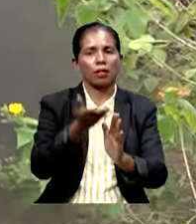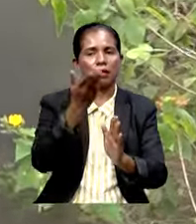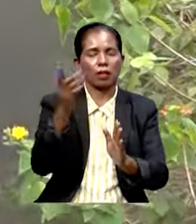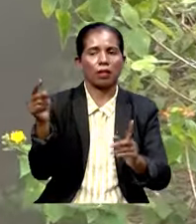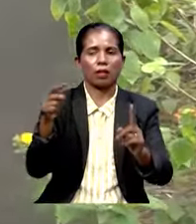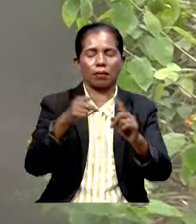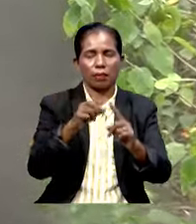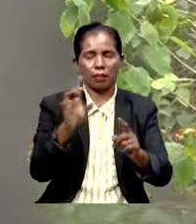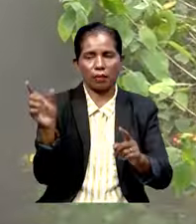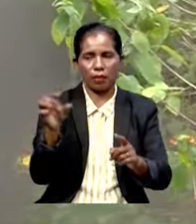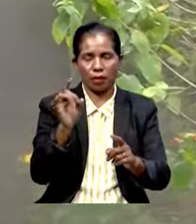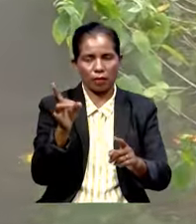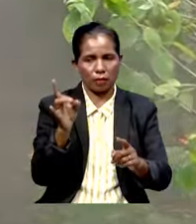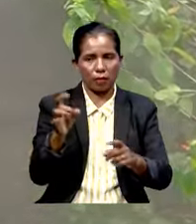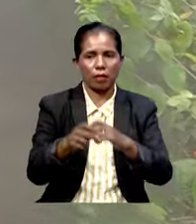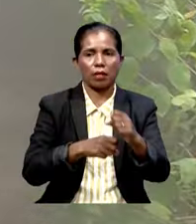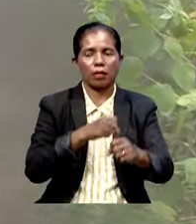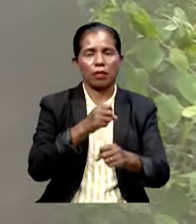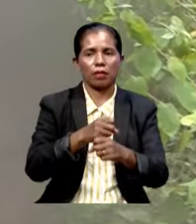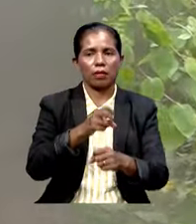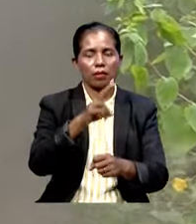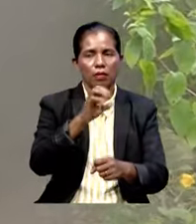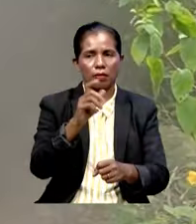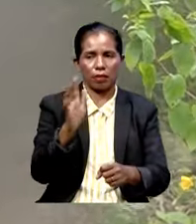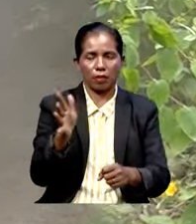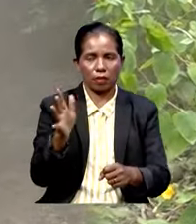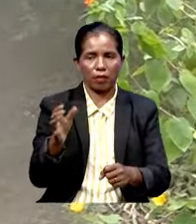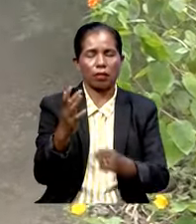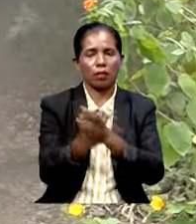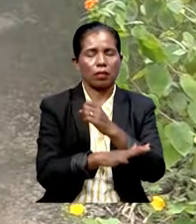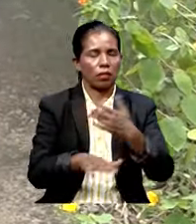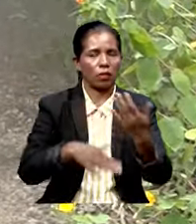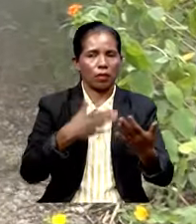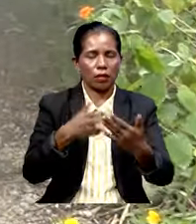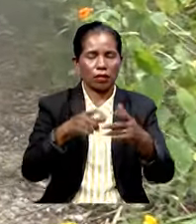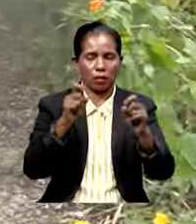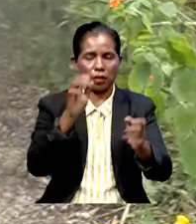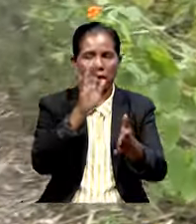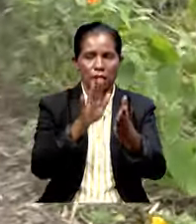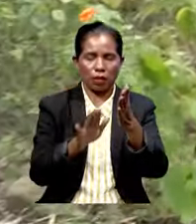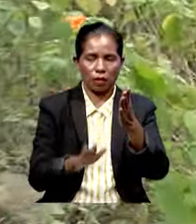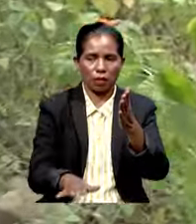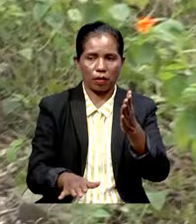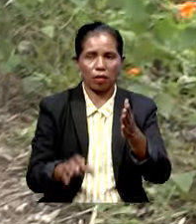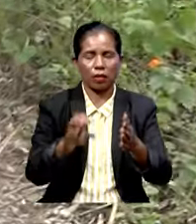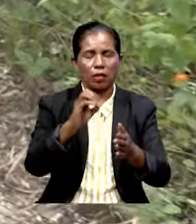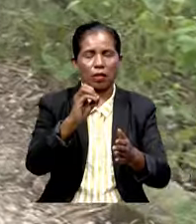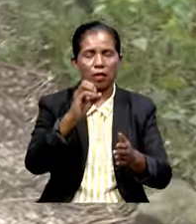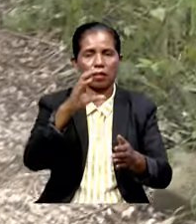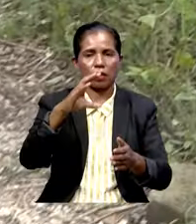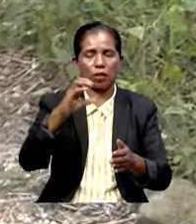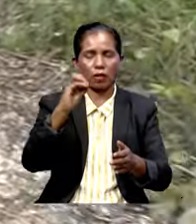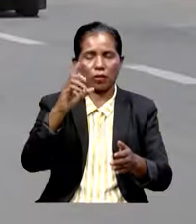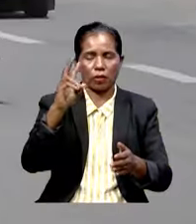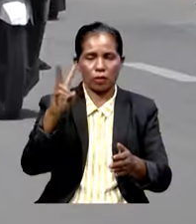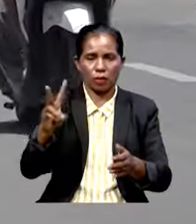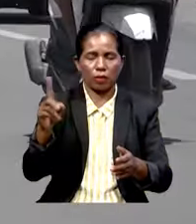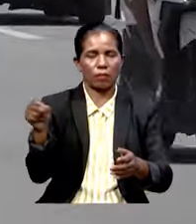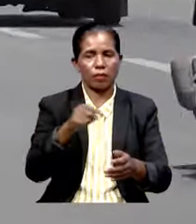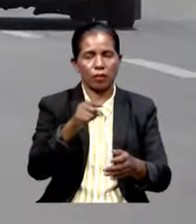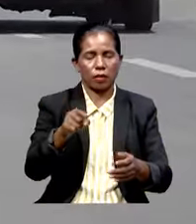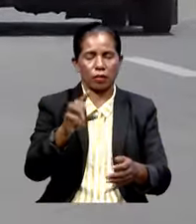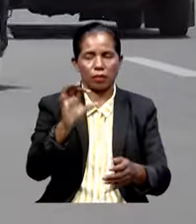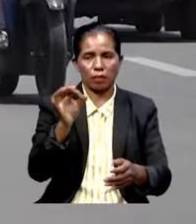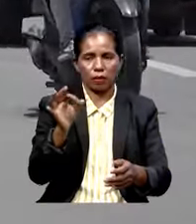walu nulu, depois i hatinan rihun rua lima nulu, nação hotu hotu tem ki hamenos emissão CO2, por cento se anulo